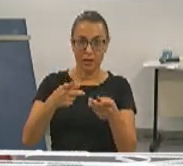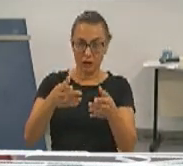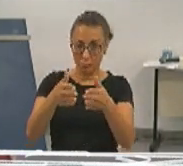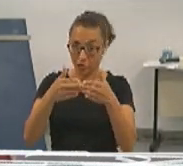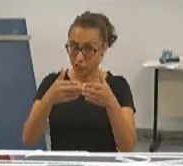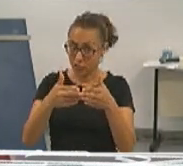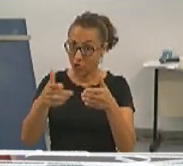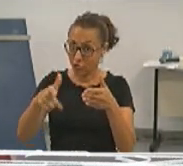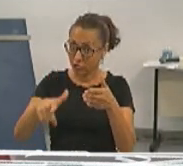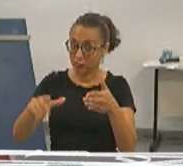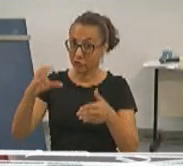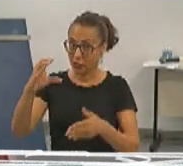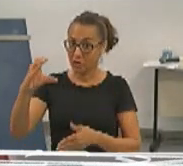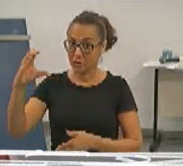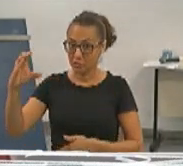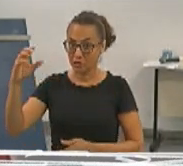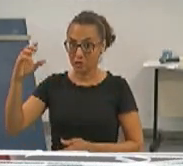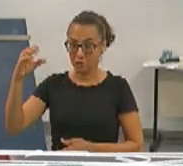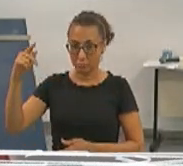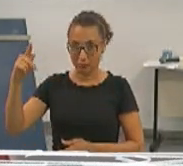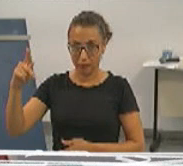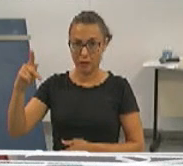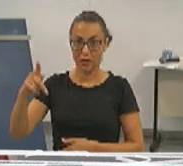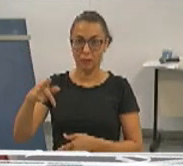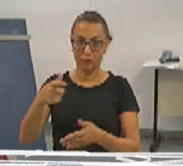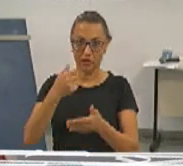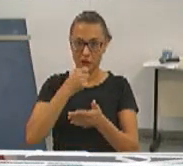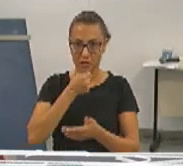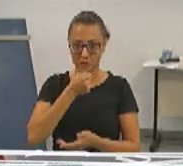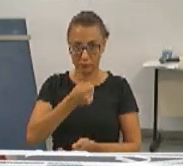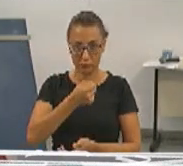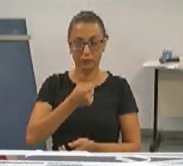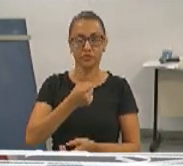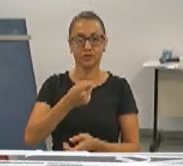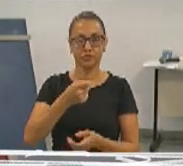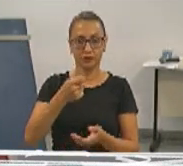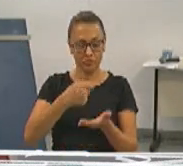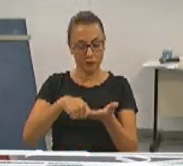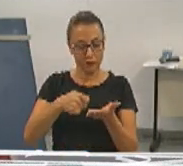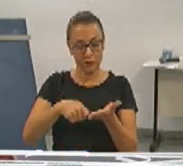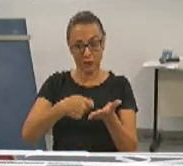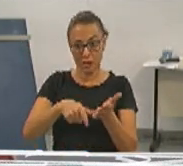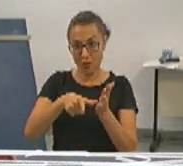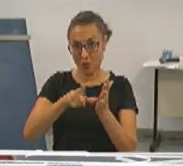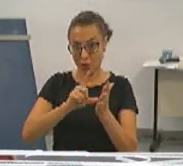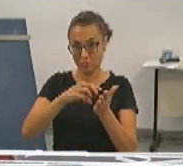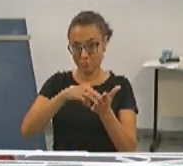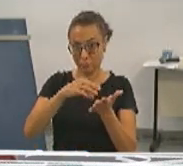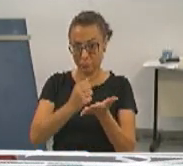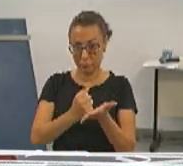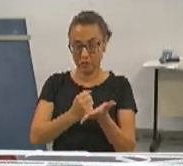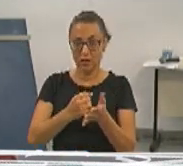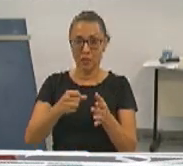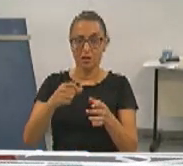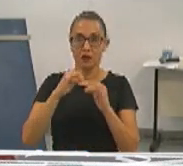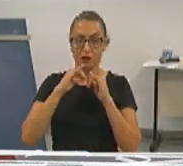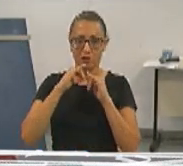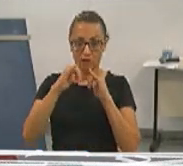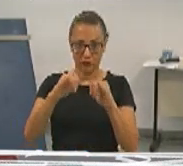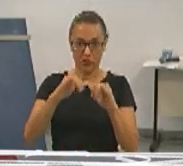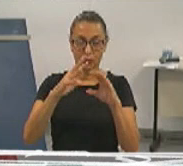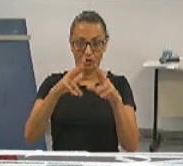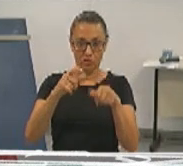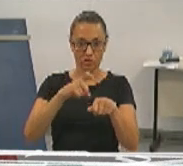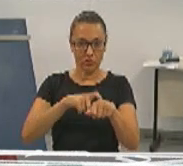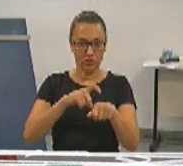pede que as perguntas sejam feitas através do microfone com a devida inscrição. Devemos comunicar que todo o tempo será